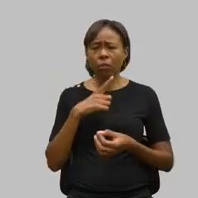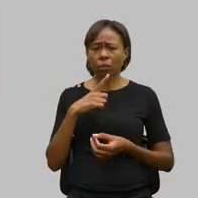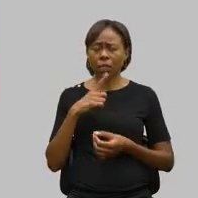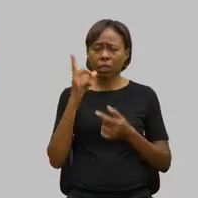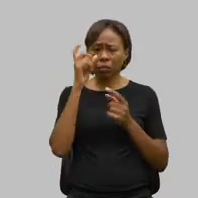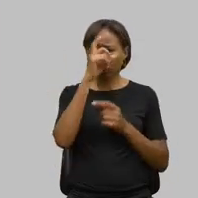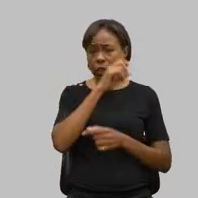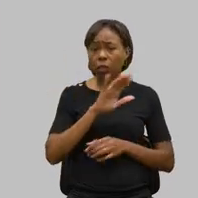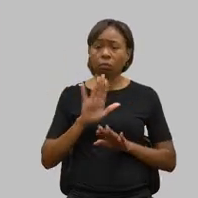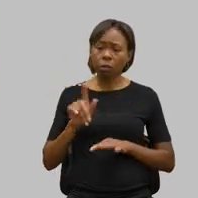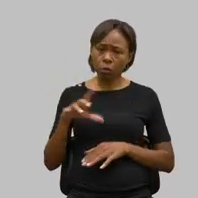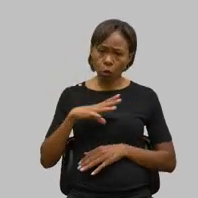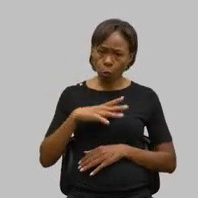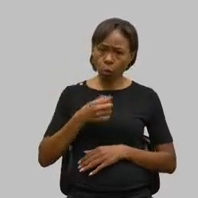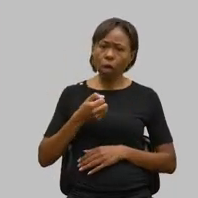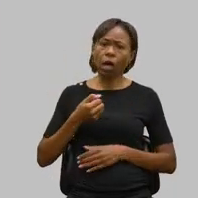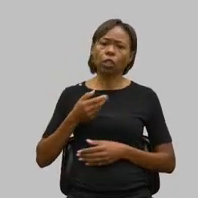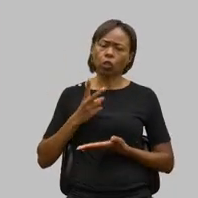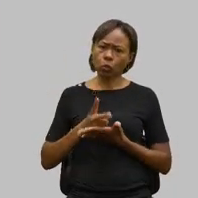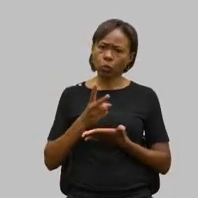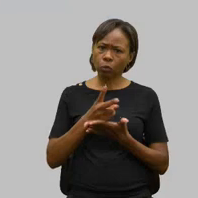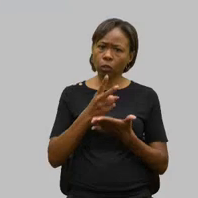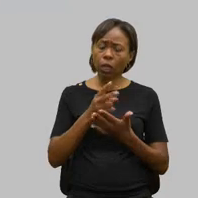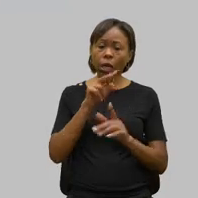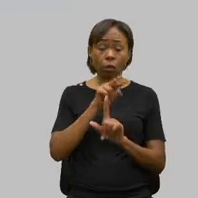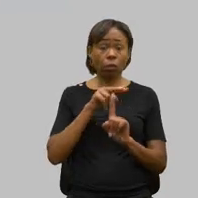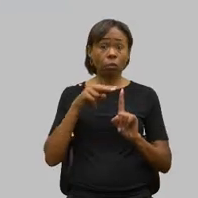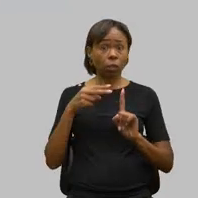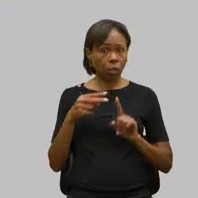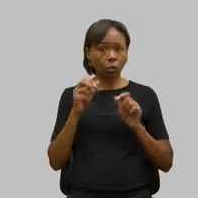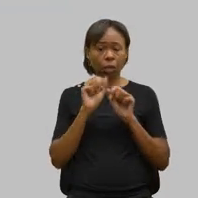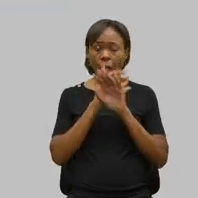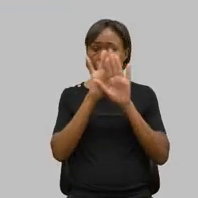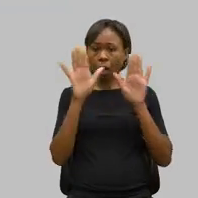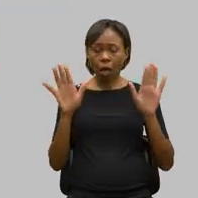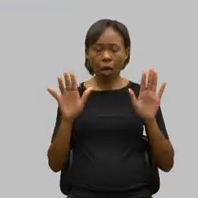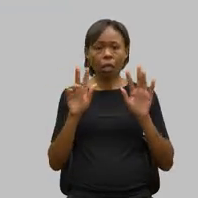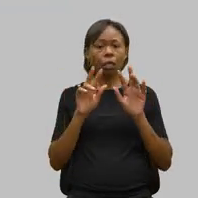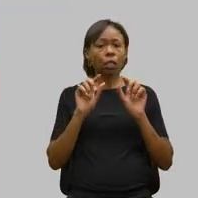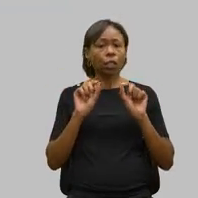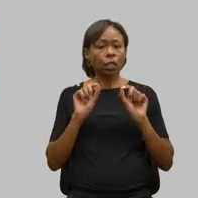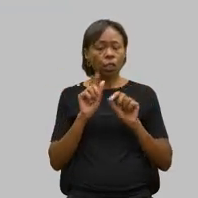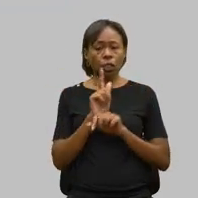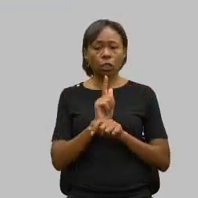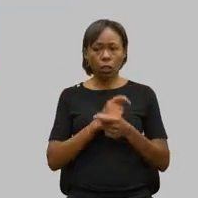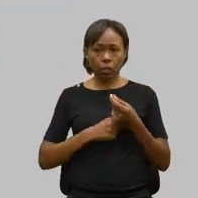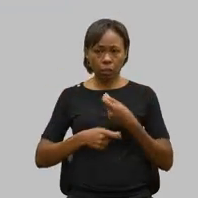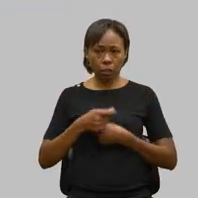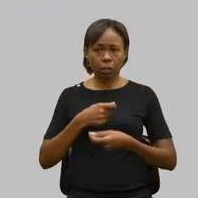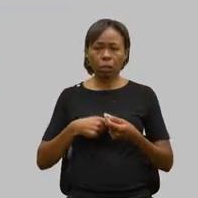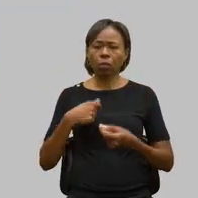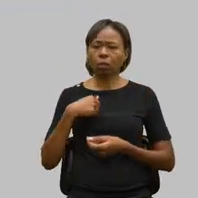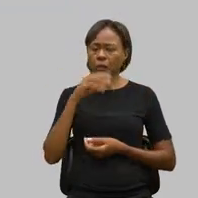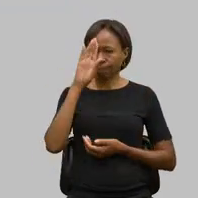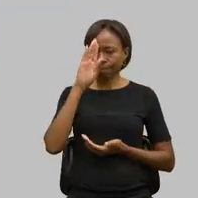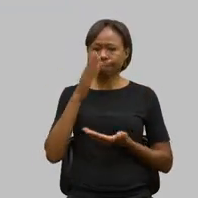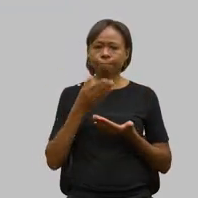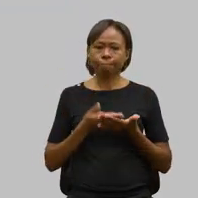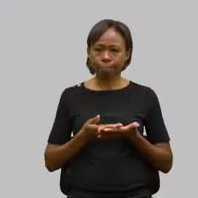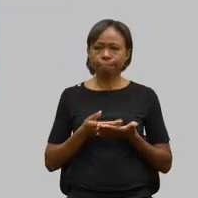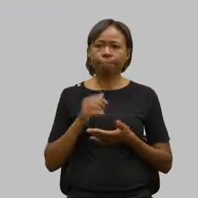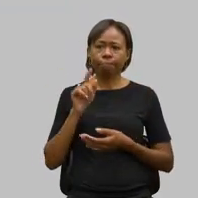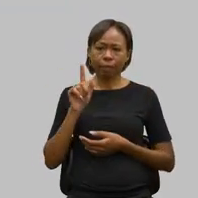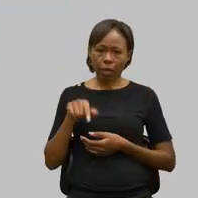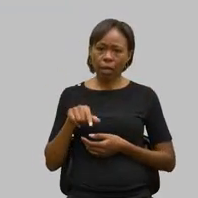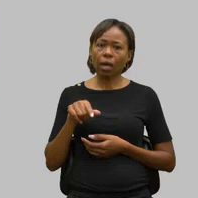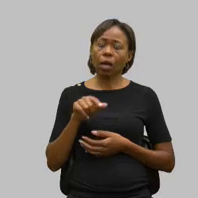coragem para dar prosseguimento a uma visão muito clara de gestão. Eu falo que, eu acredito que é um dos grandes acertos da